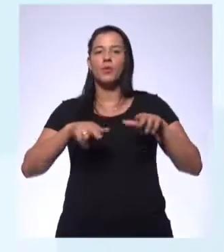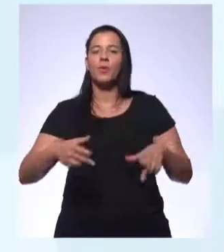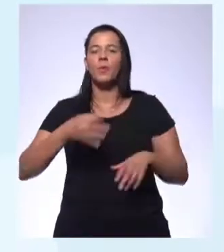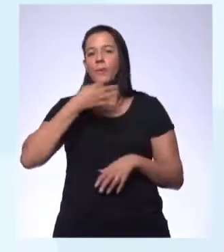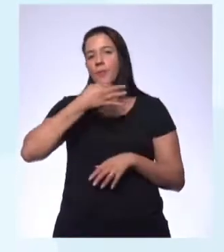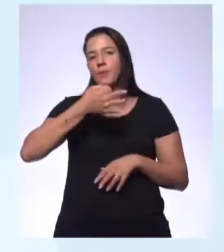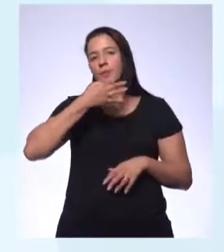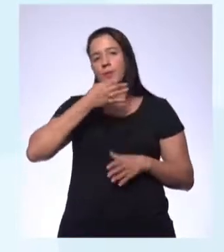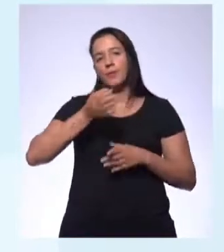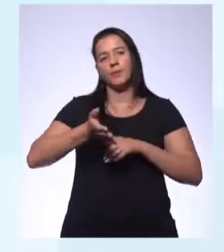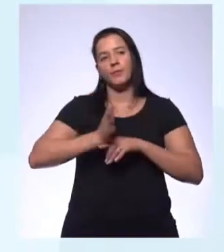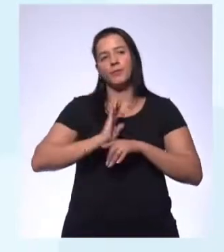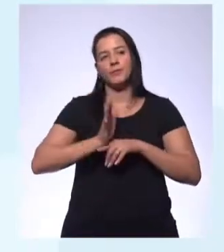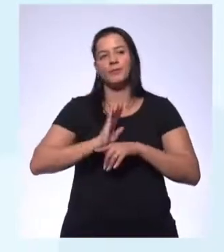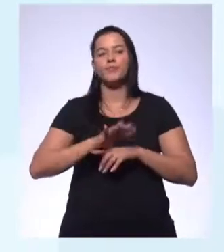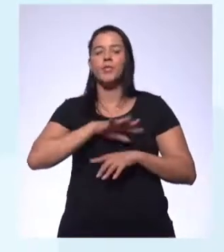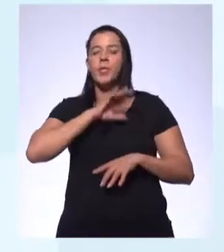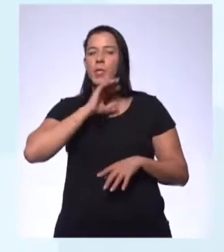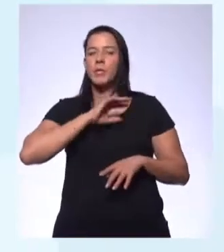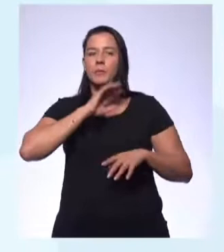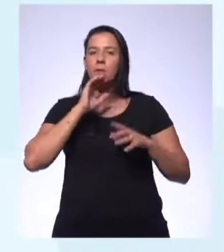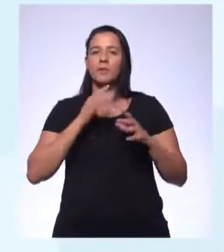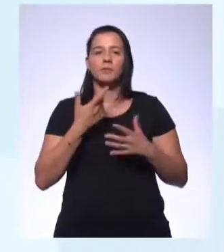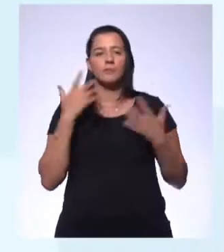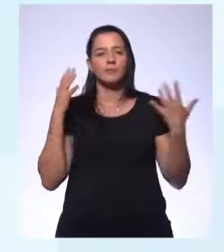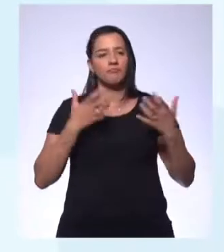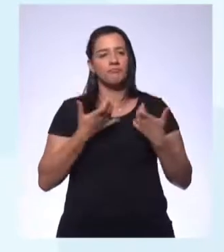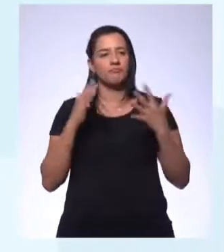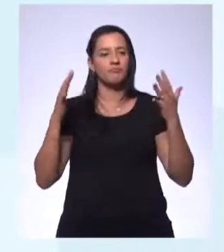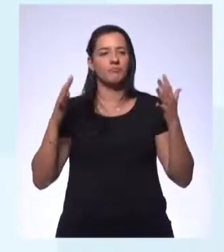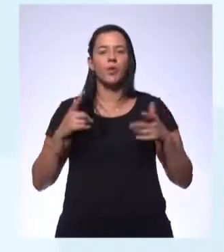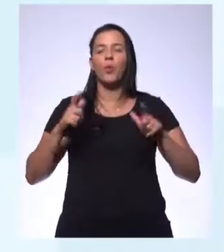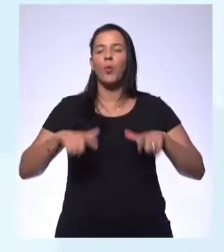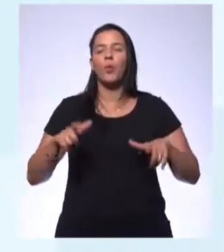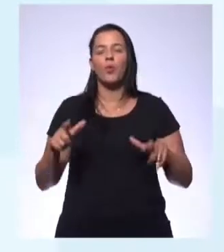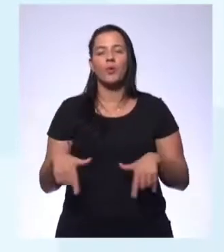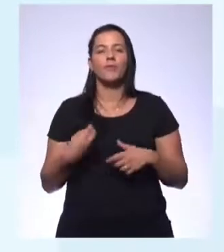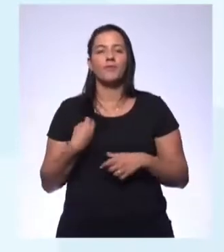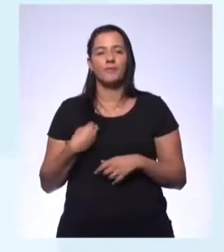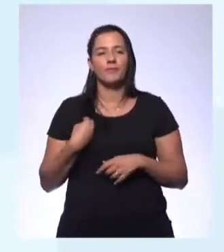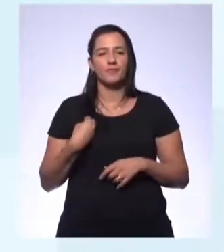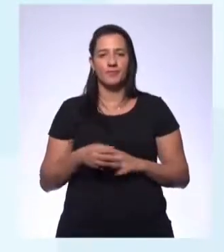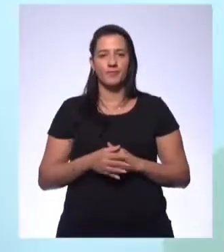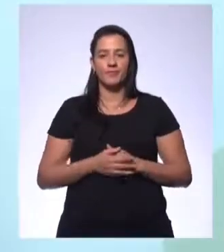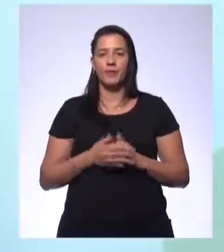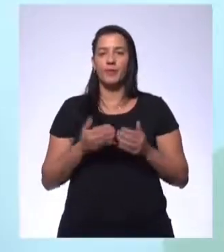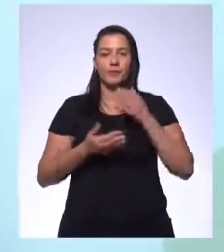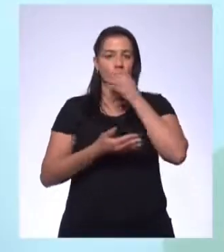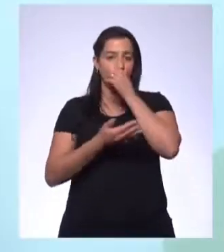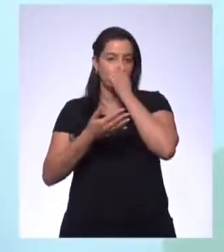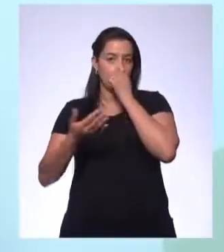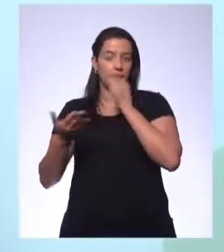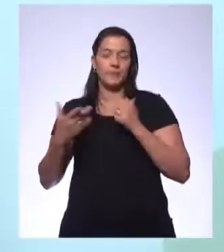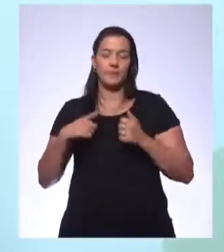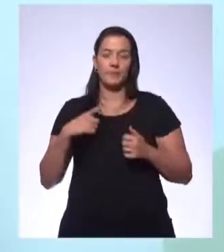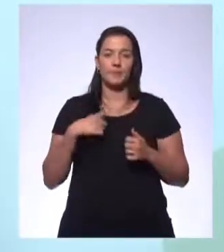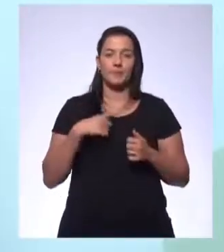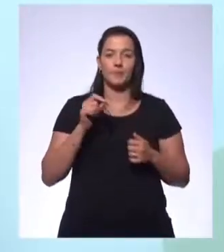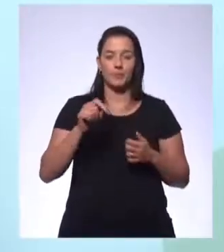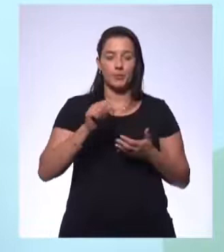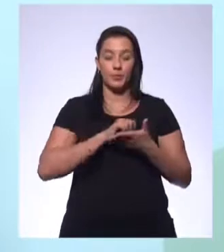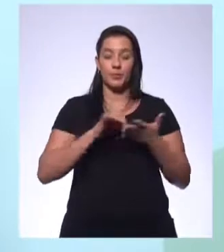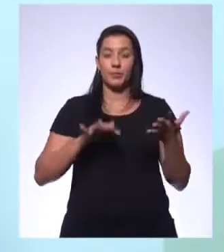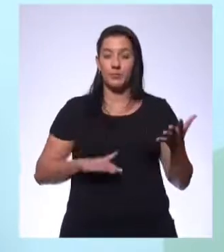opiniões sobre o filme Animais Fantásticos e Onde Habitam. E vocês tinham até uma atividade